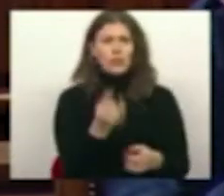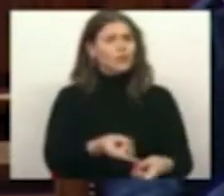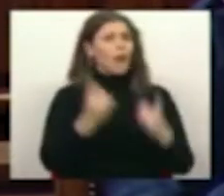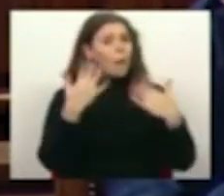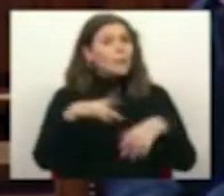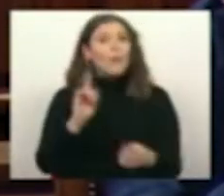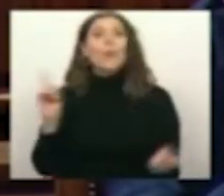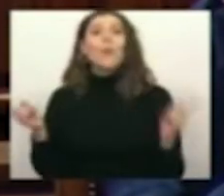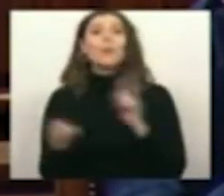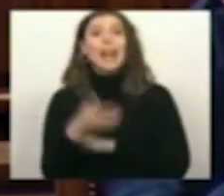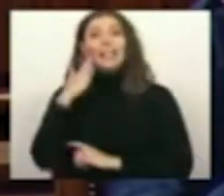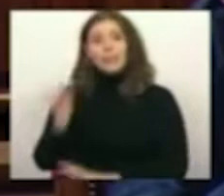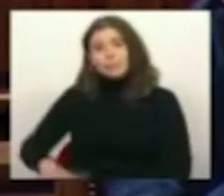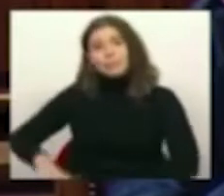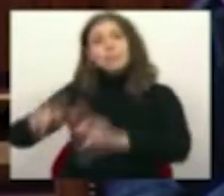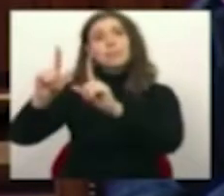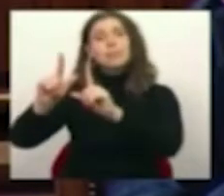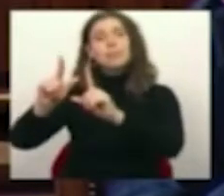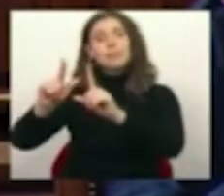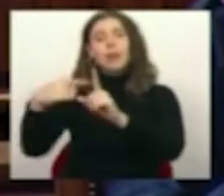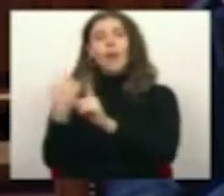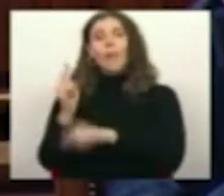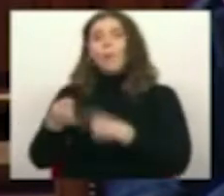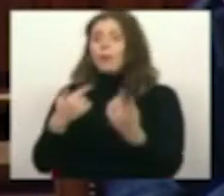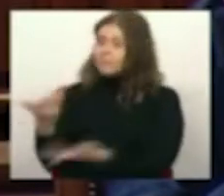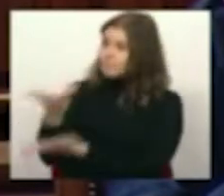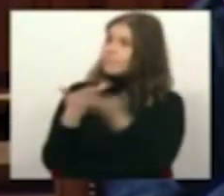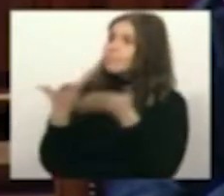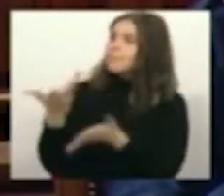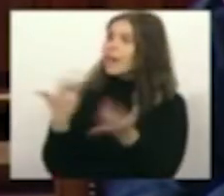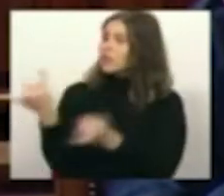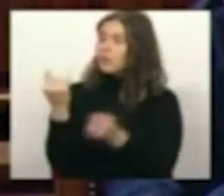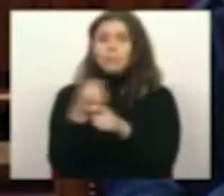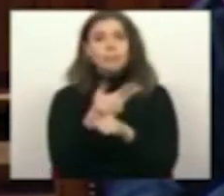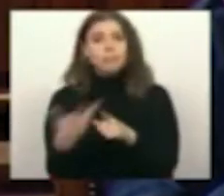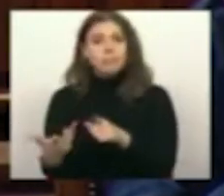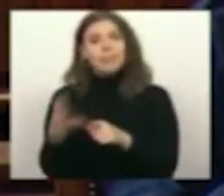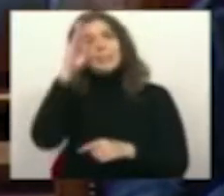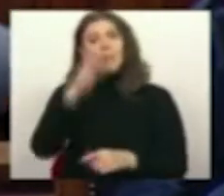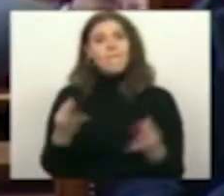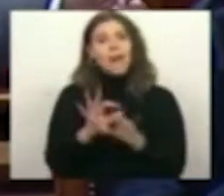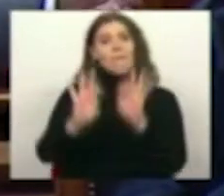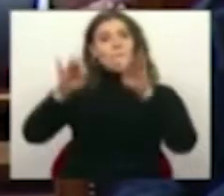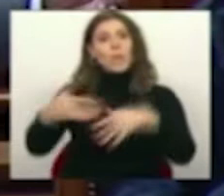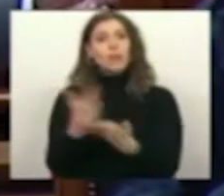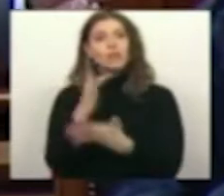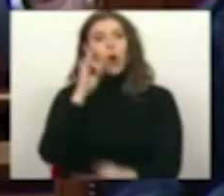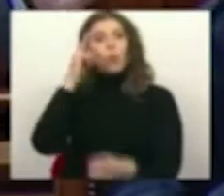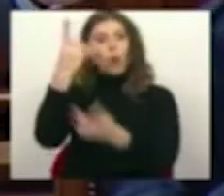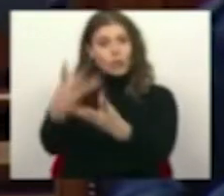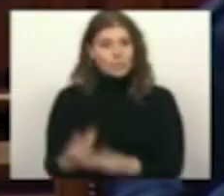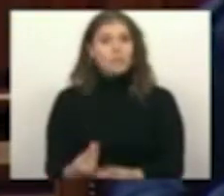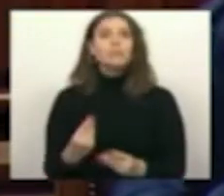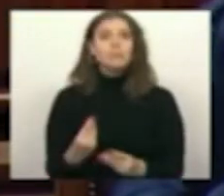contrário, procurando desenvolver aquilo que é o diálogo interinstitucional, sabendo-se que no final só teremos um